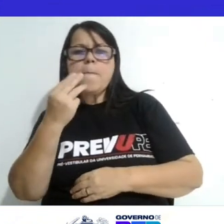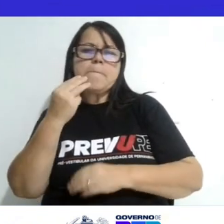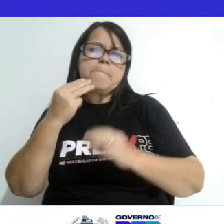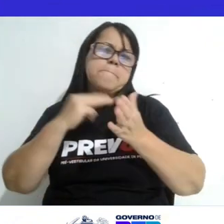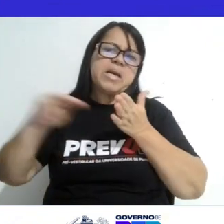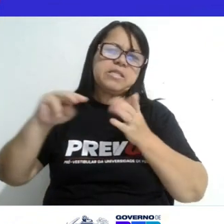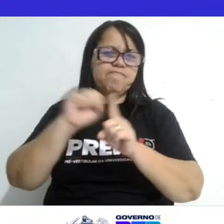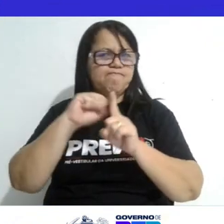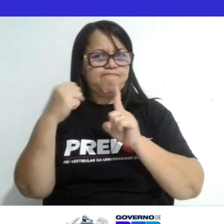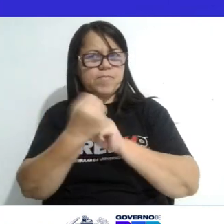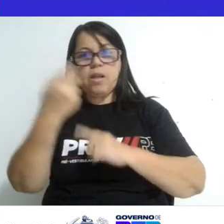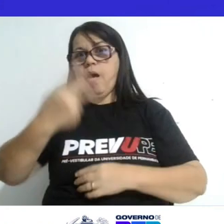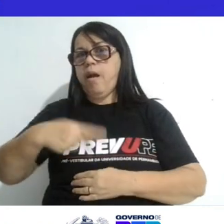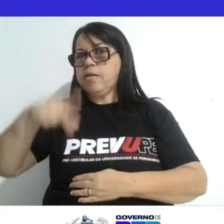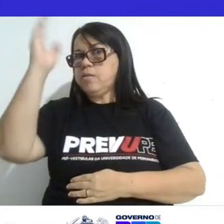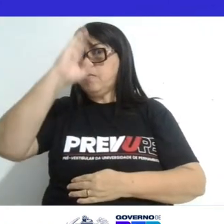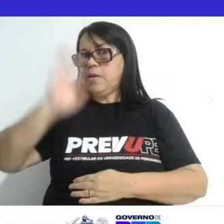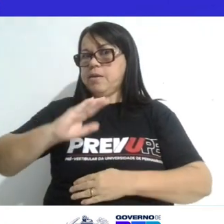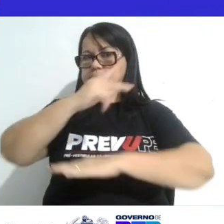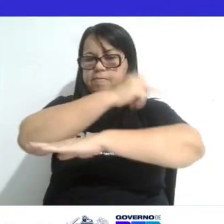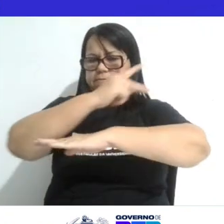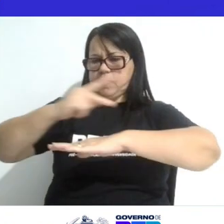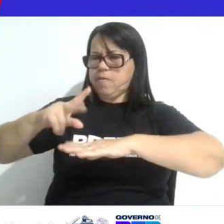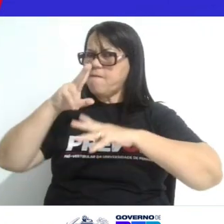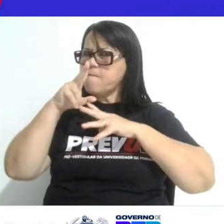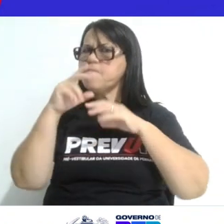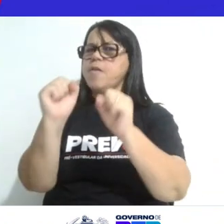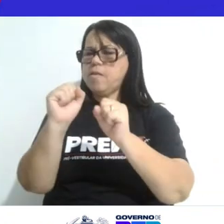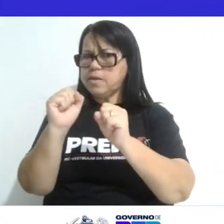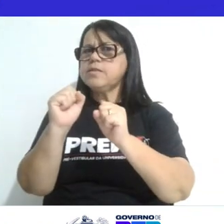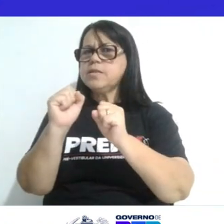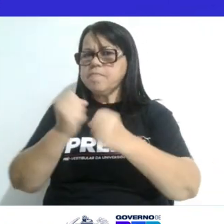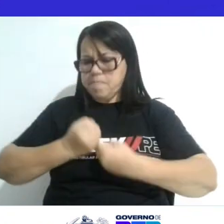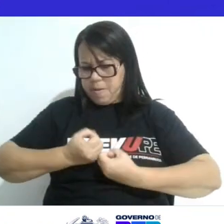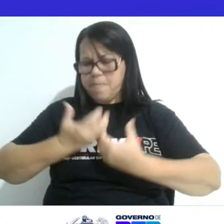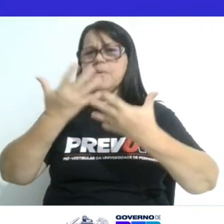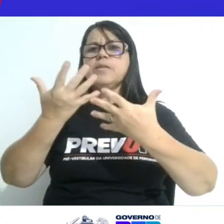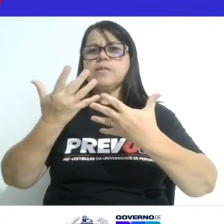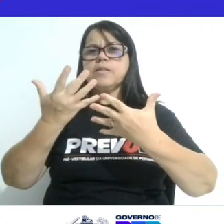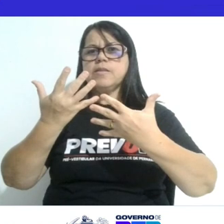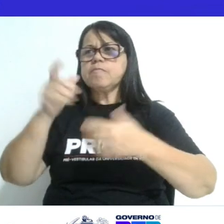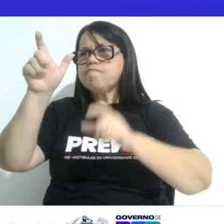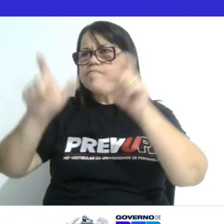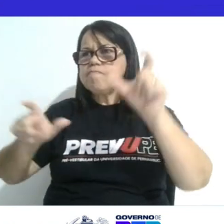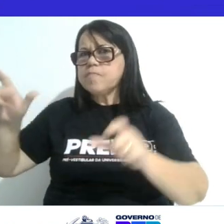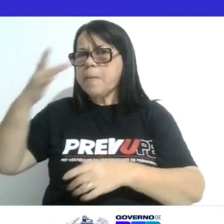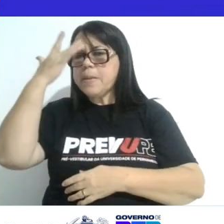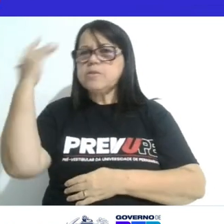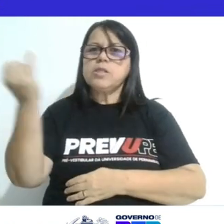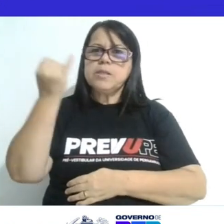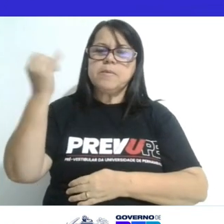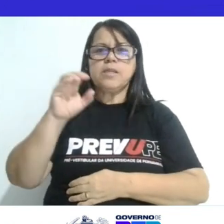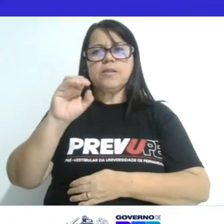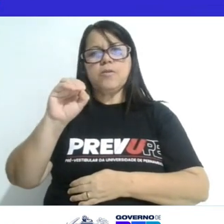sociais no Brasil o parnasianismo ganhou força Especialmente na poesia com figuras centrais como Olávio